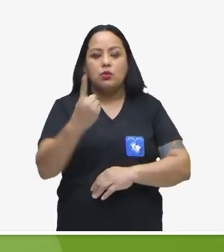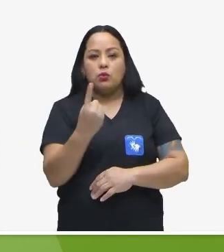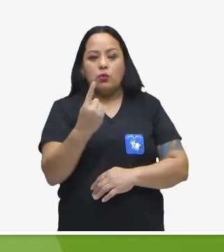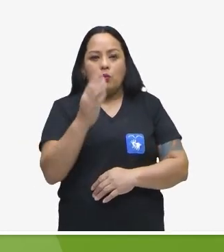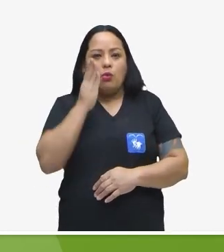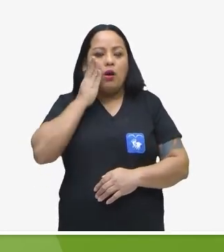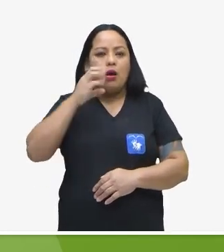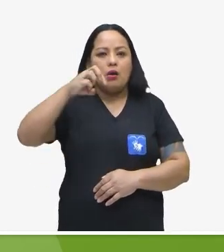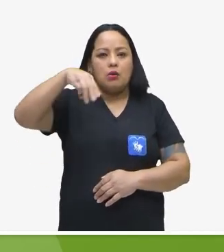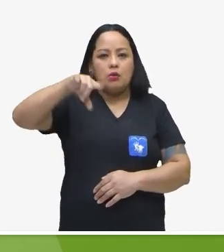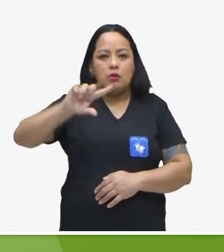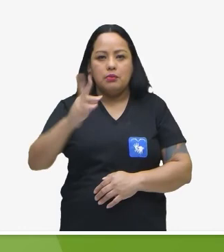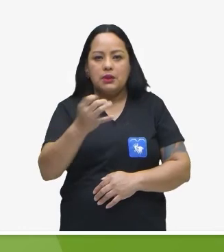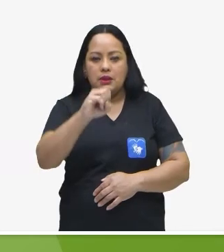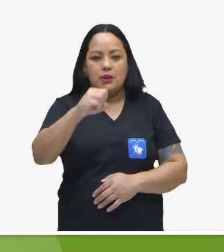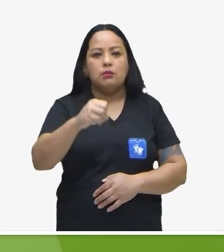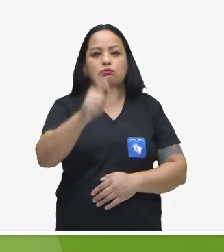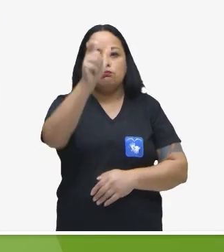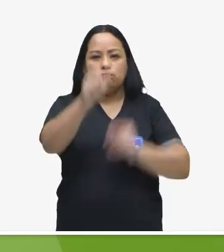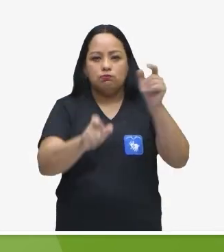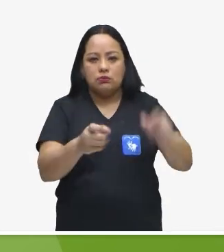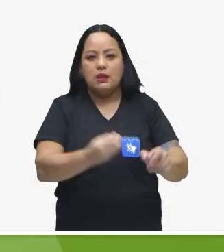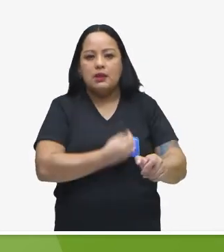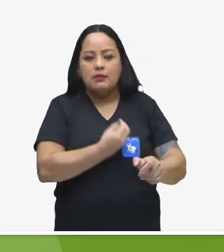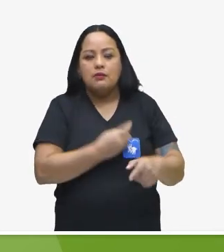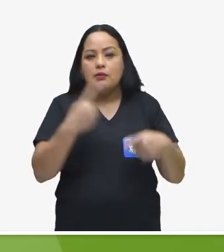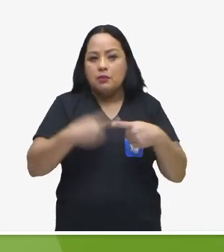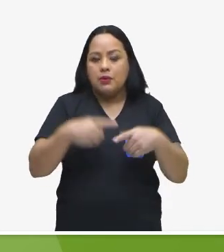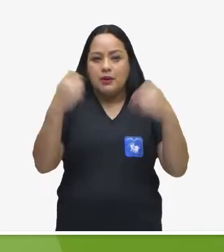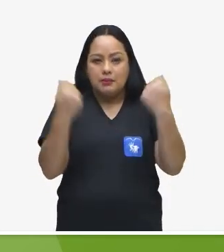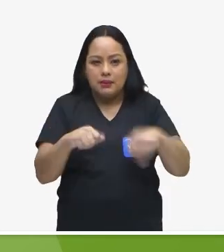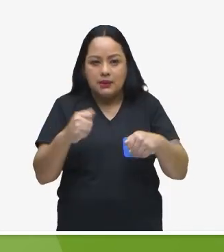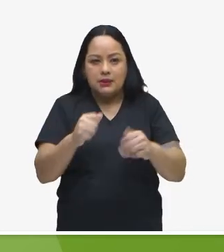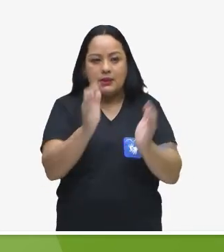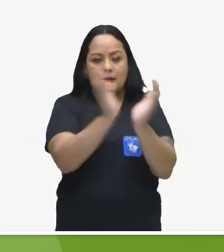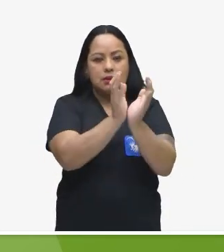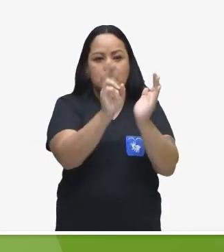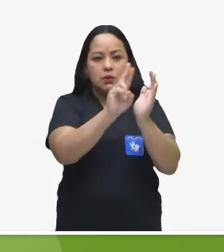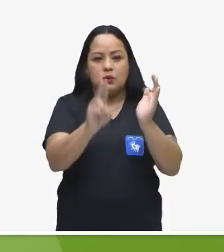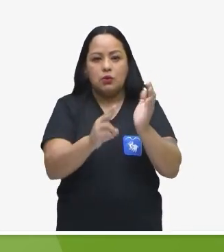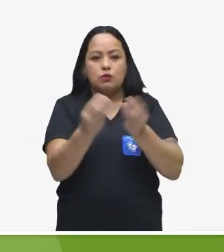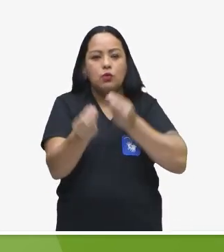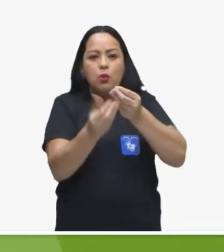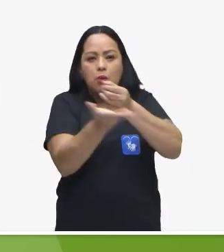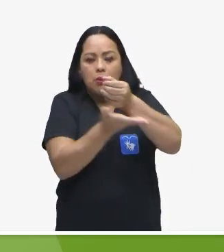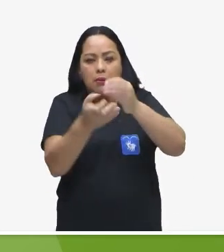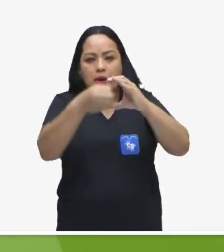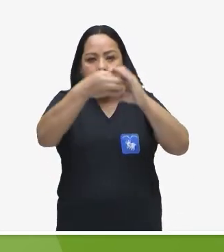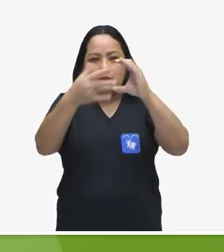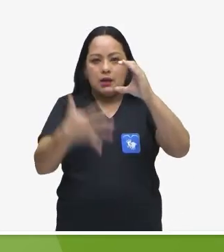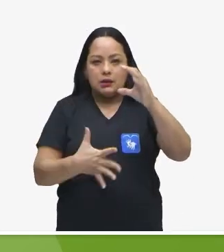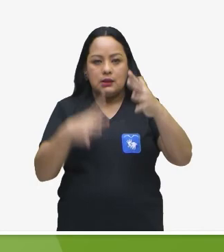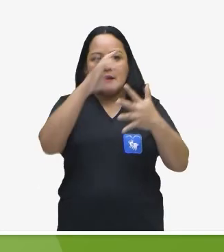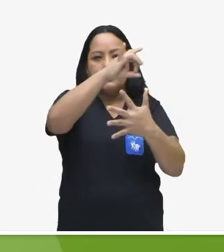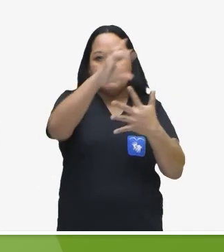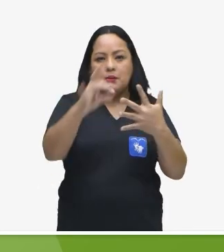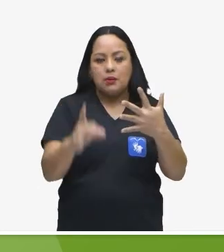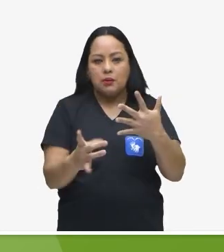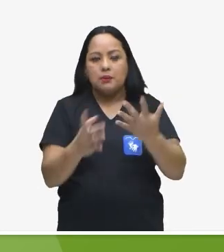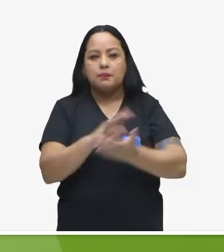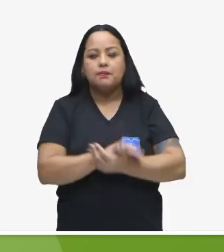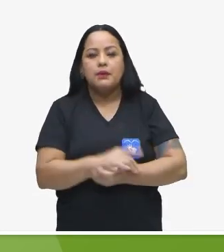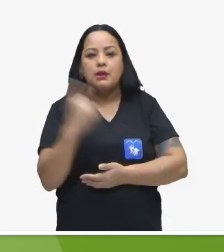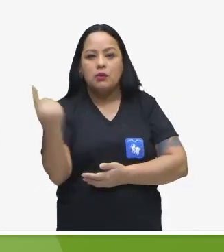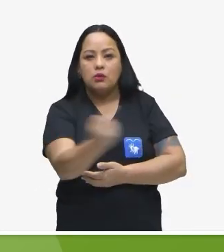seres vivos, por isso precisam ser classificados segundo as suas características, tá? E aí a gente vai